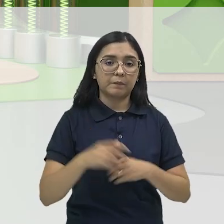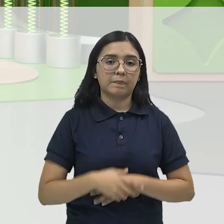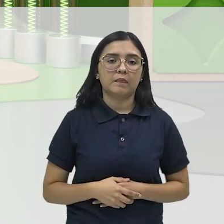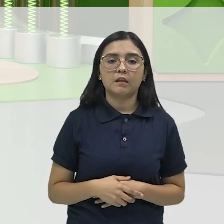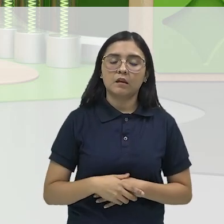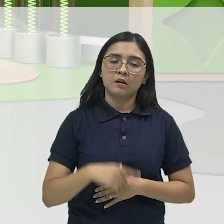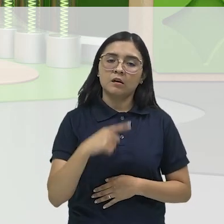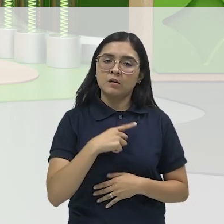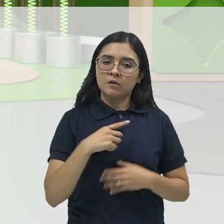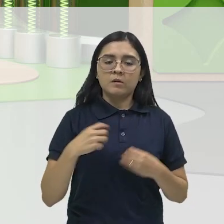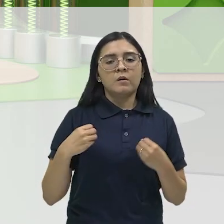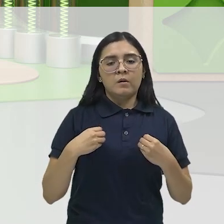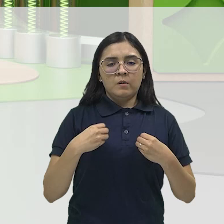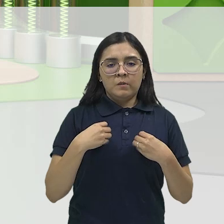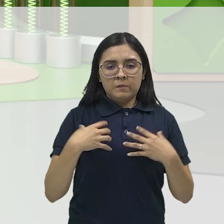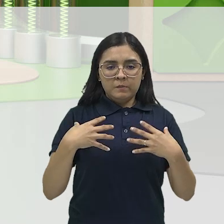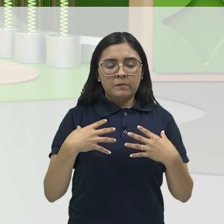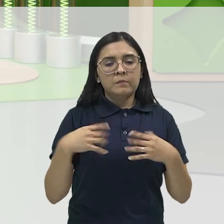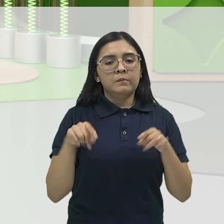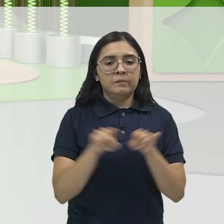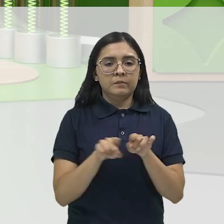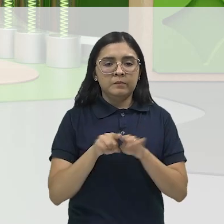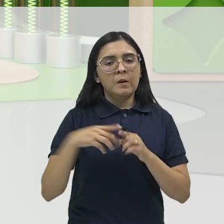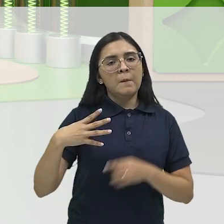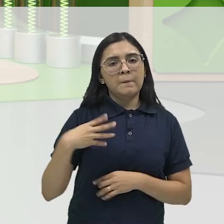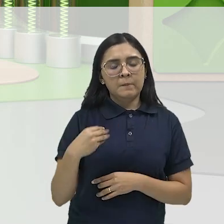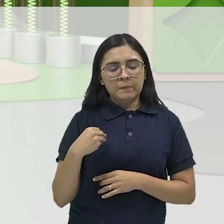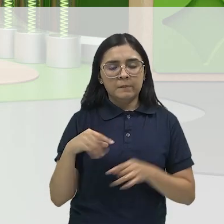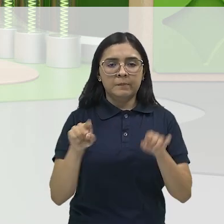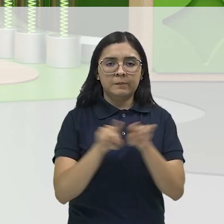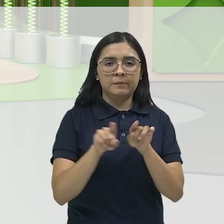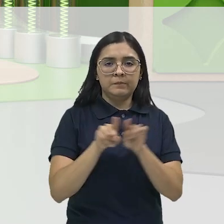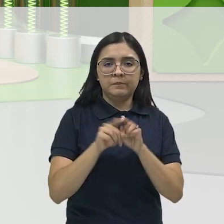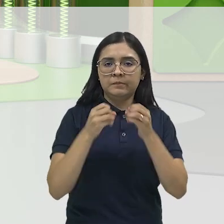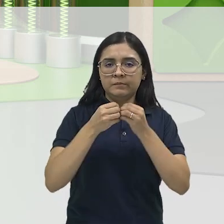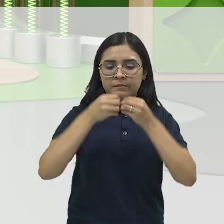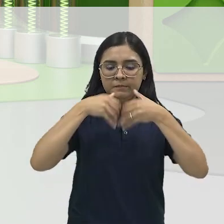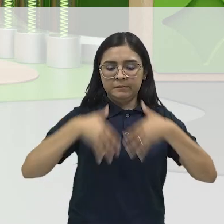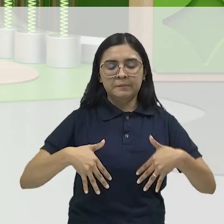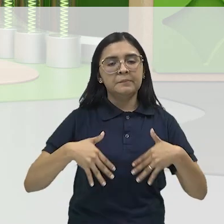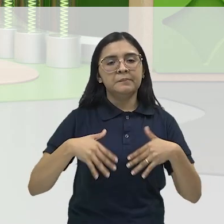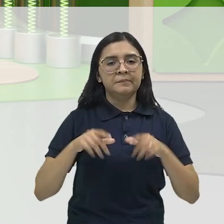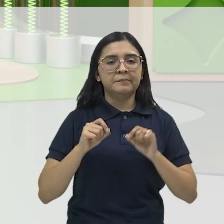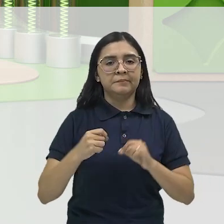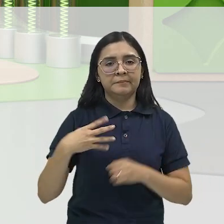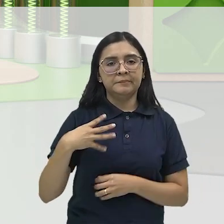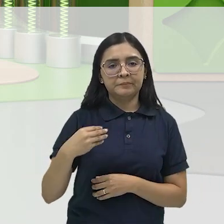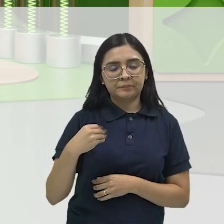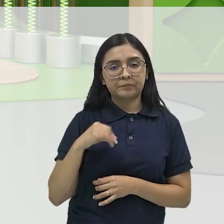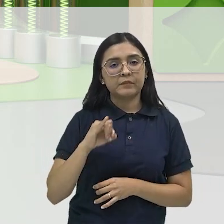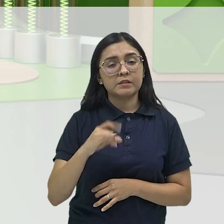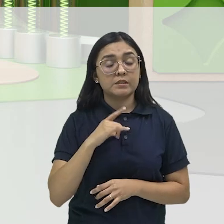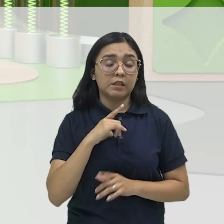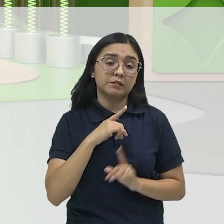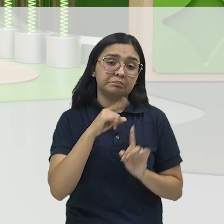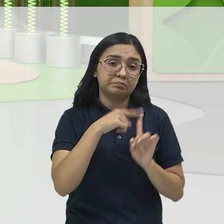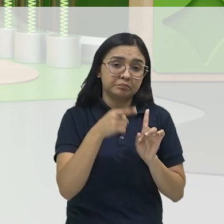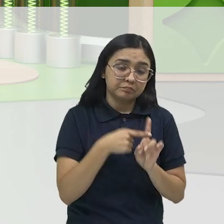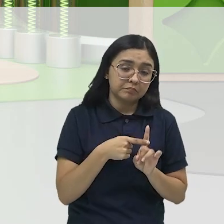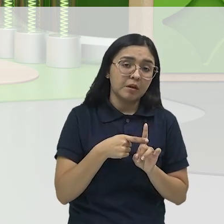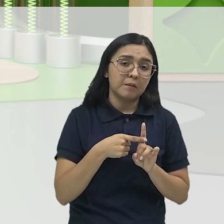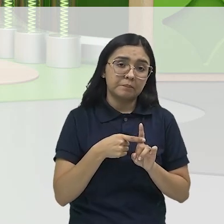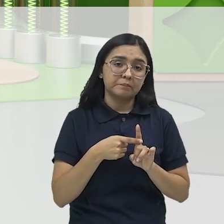aumento do tamanho das mamas, como a gente falou, essas mamas possuem as glândulas mamárias que quando ela tiver um bebezinho